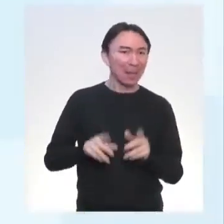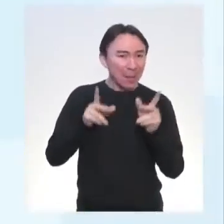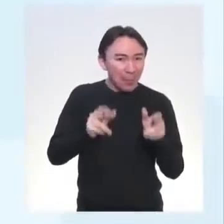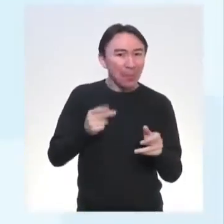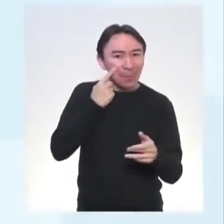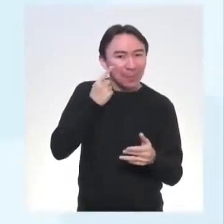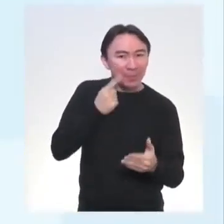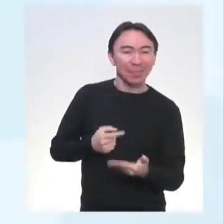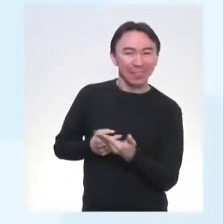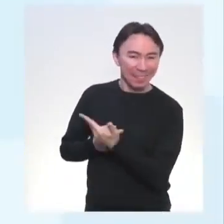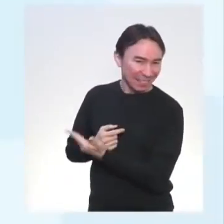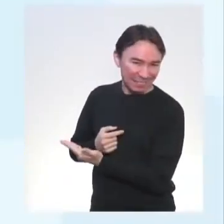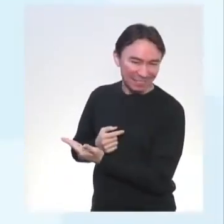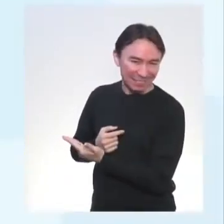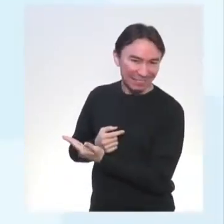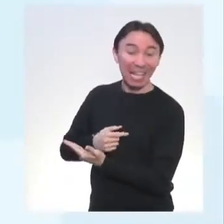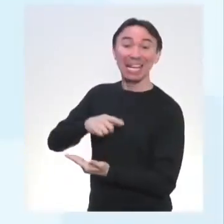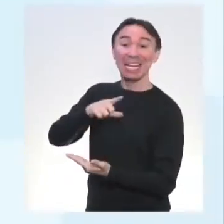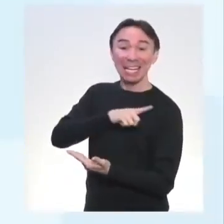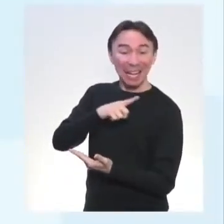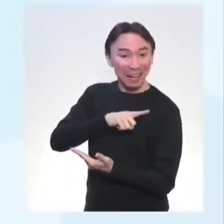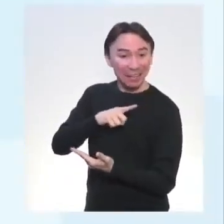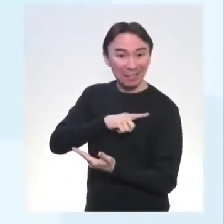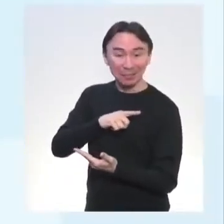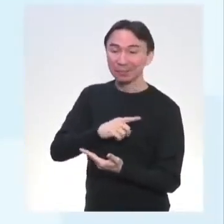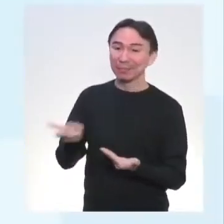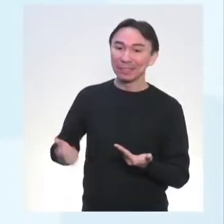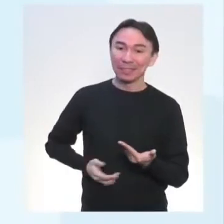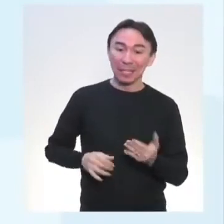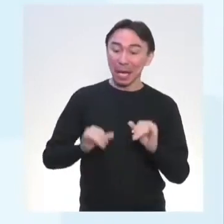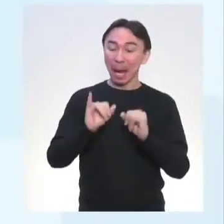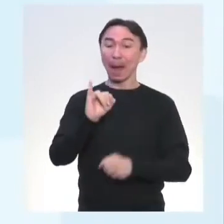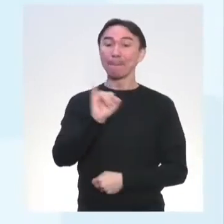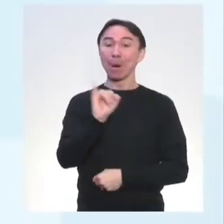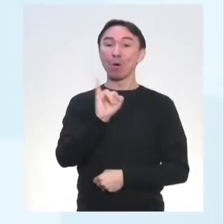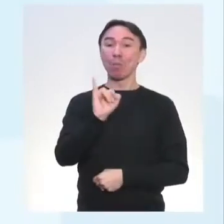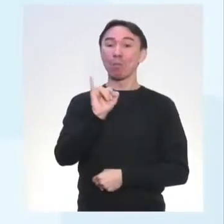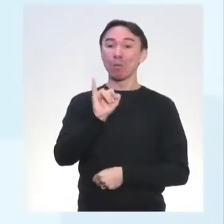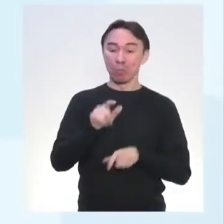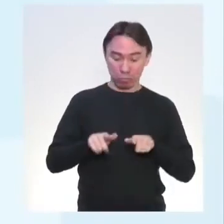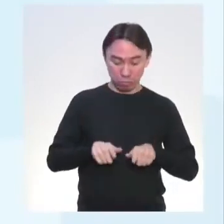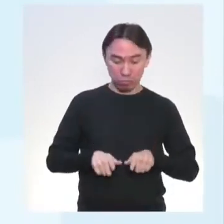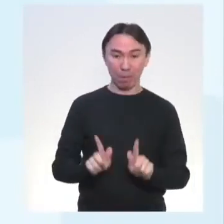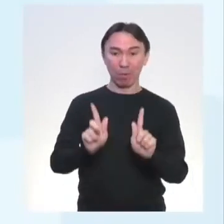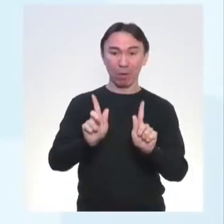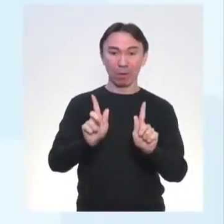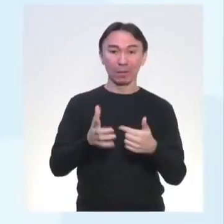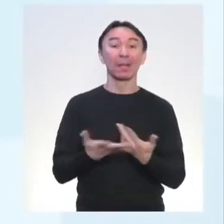tela aí tivesse um irmão gêmeo, né? Olha aí, ó. Ei, olha o irmão gêmeo da figura.